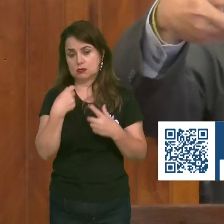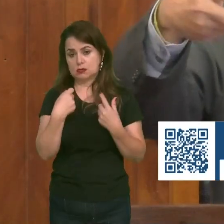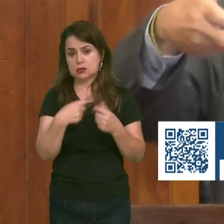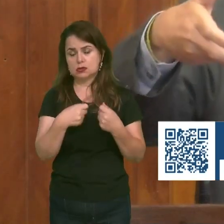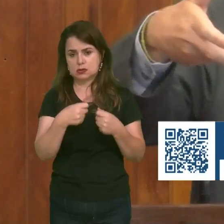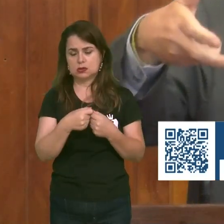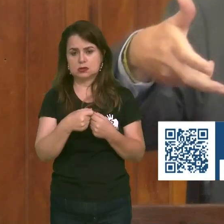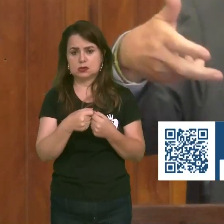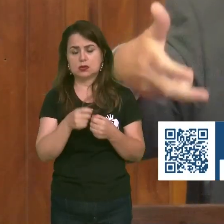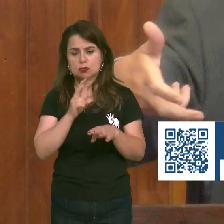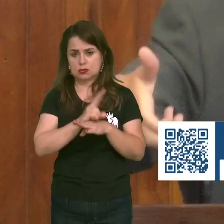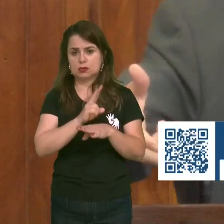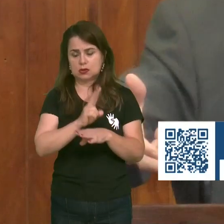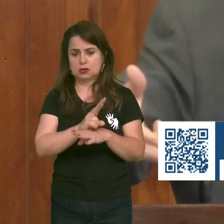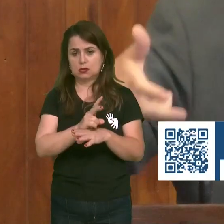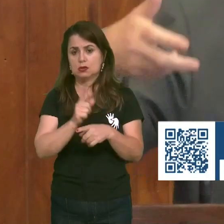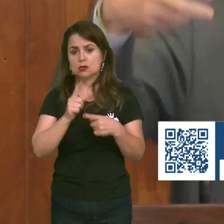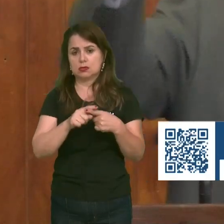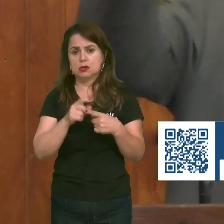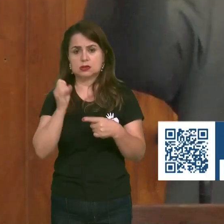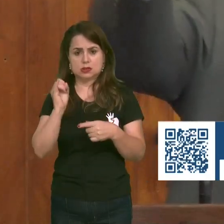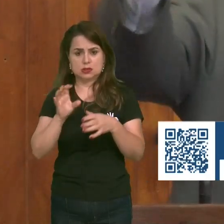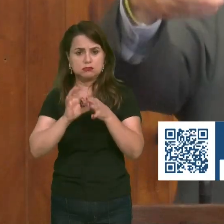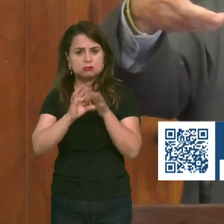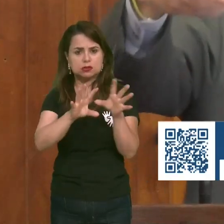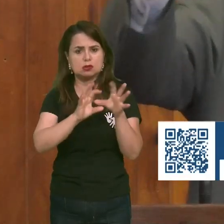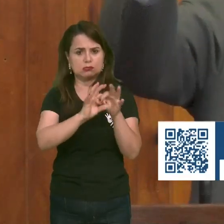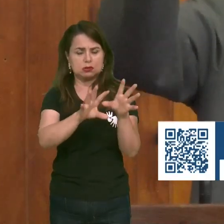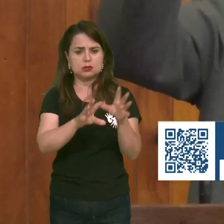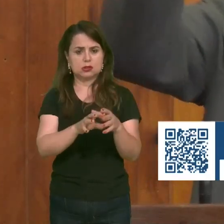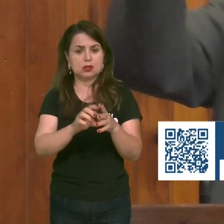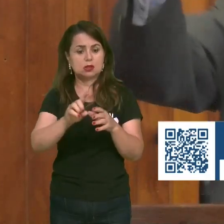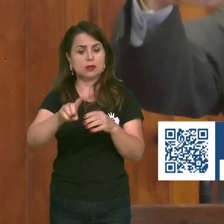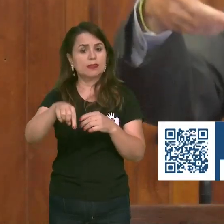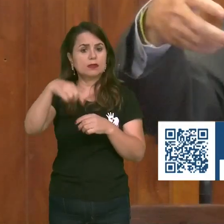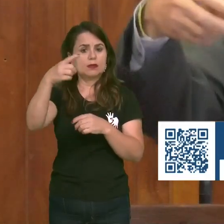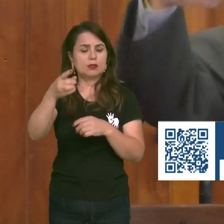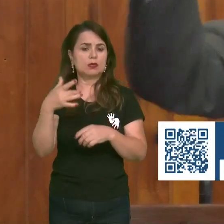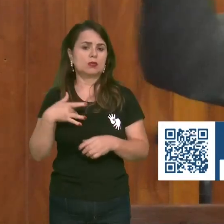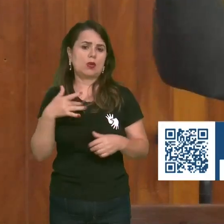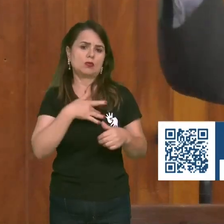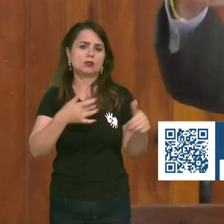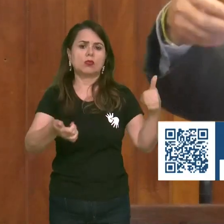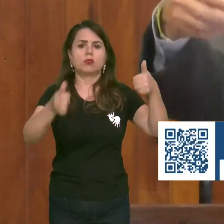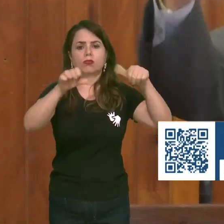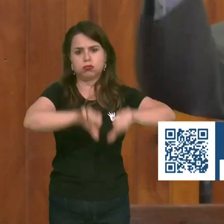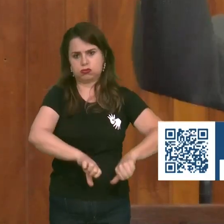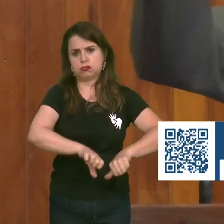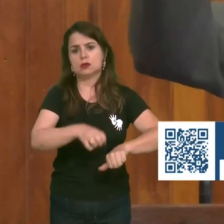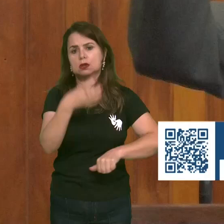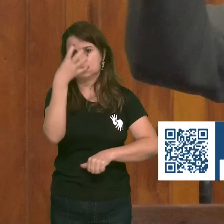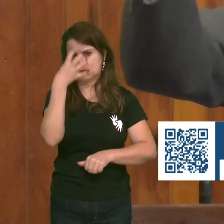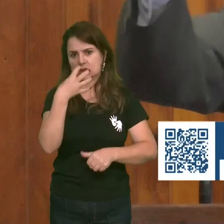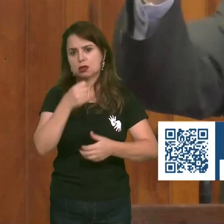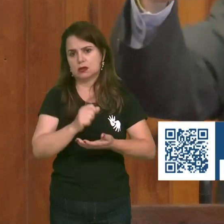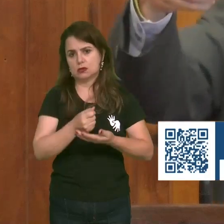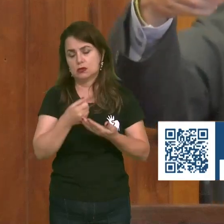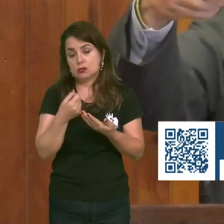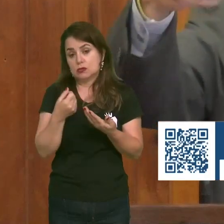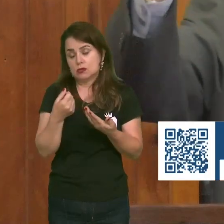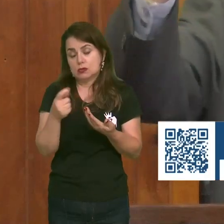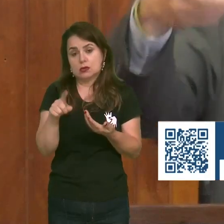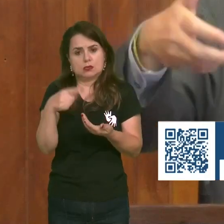um problema sério e que venha ser necessário a utilização de